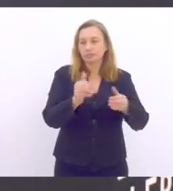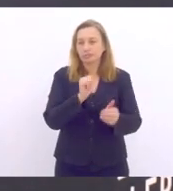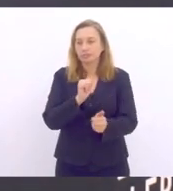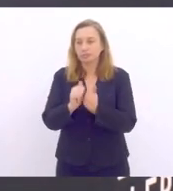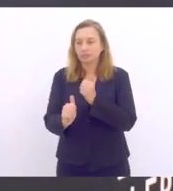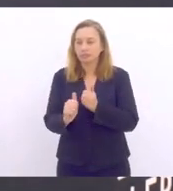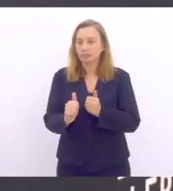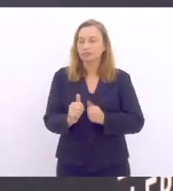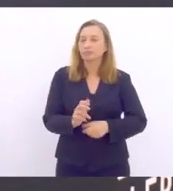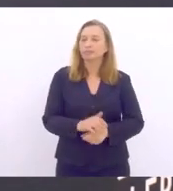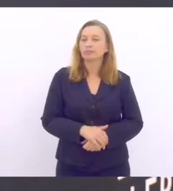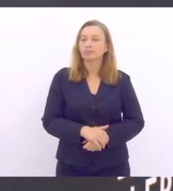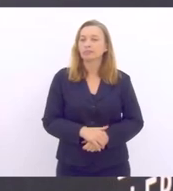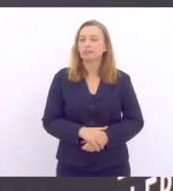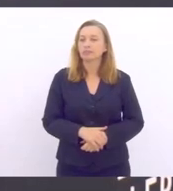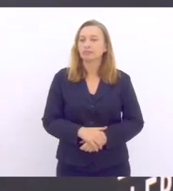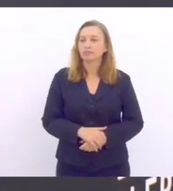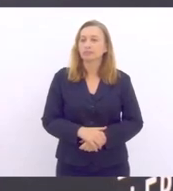de